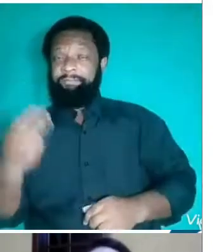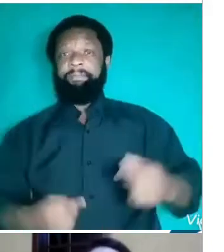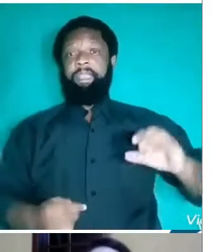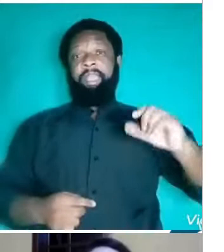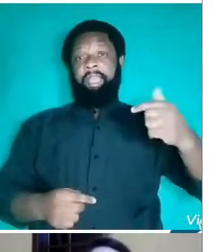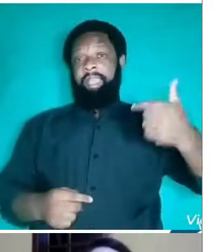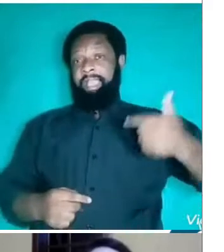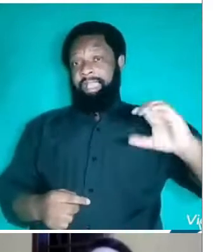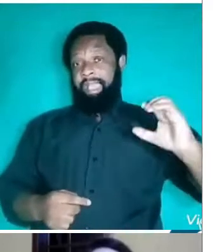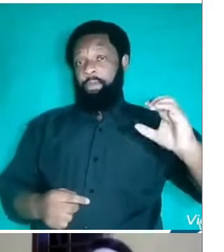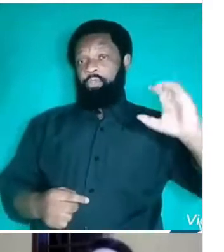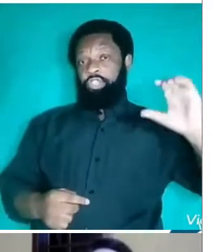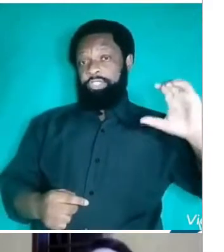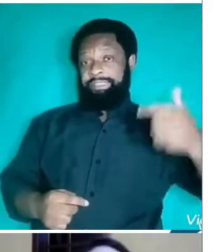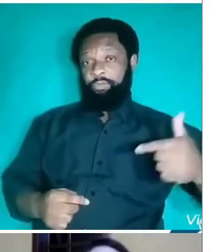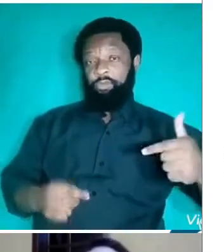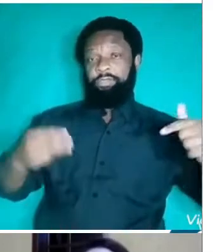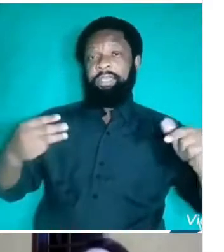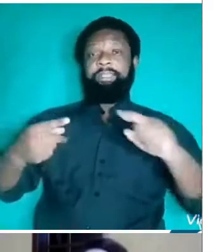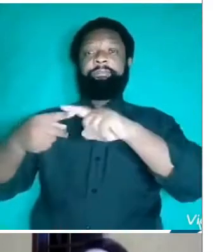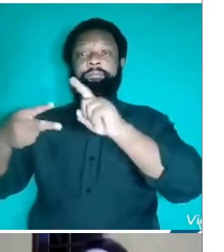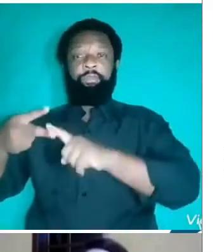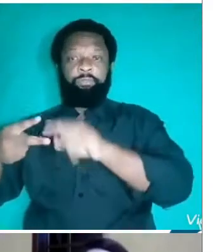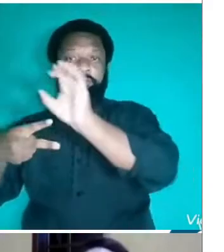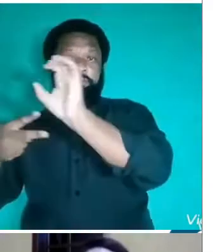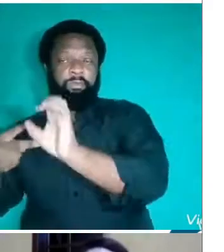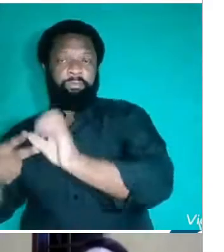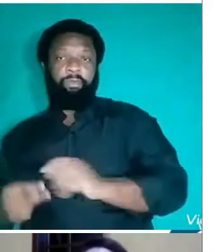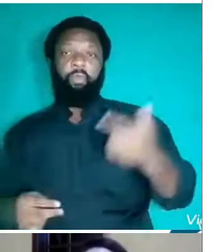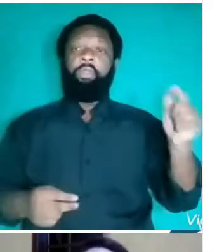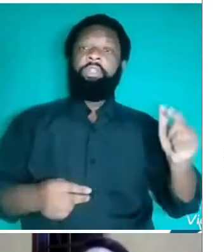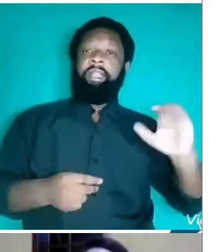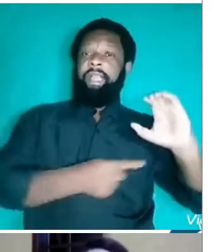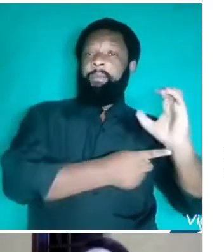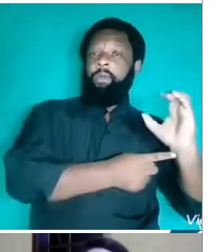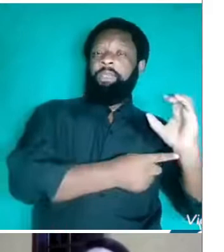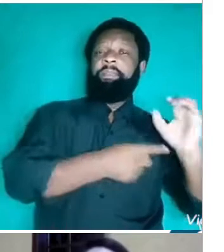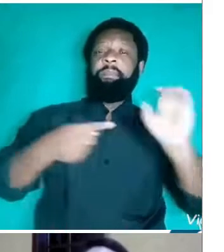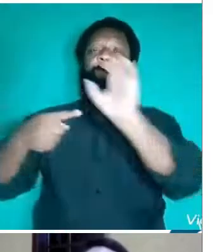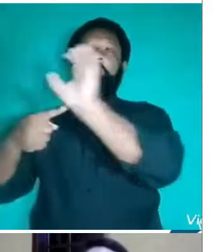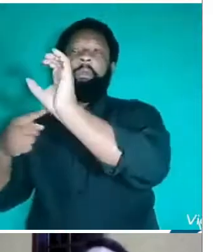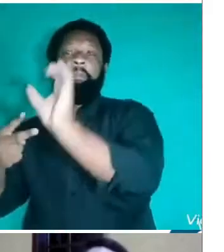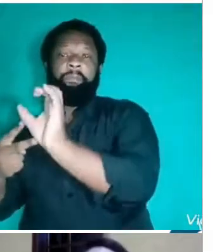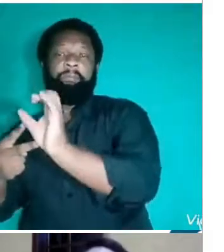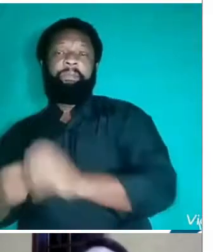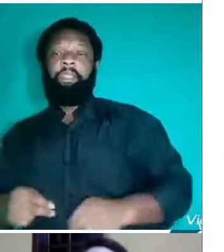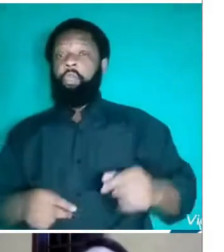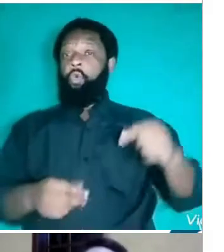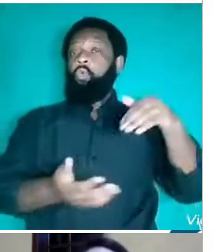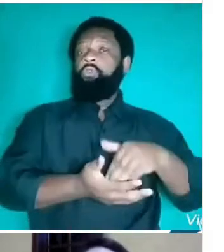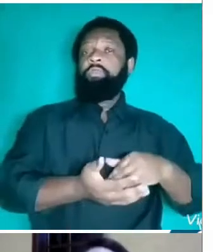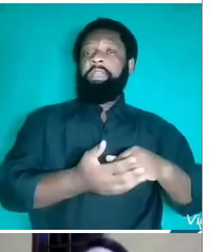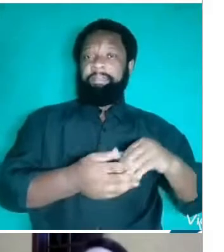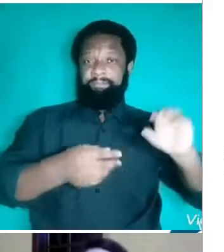está ligado a 2 hidrogênios. Esse outro carbono está ligado a 2 hidrogênios e esse último carbono